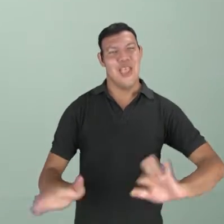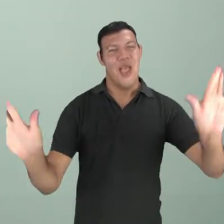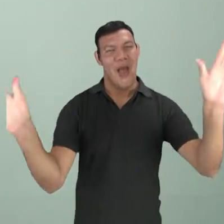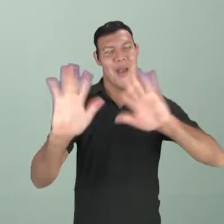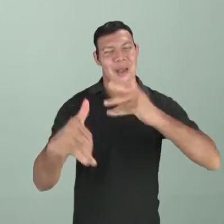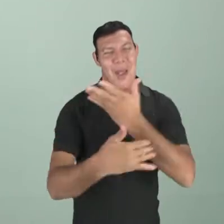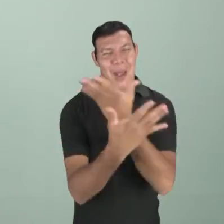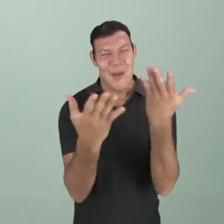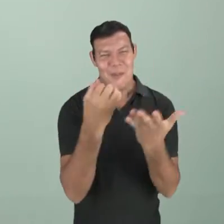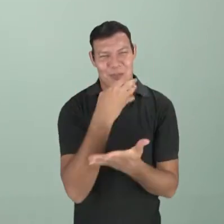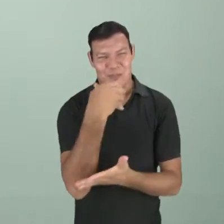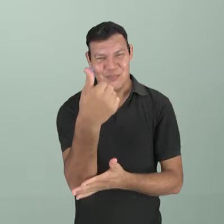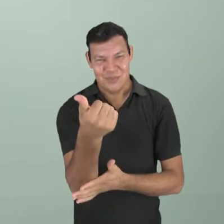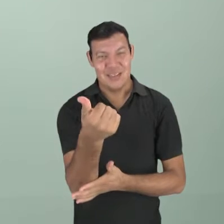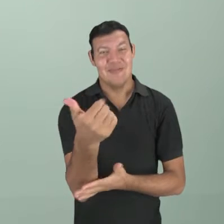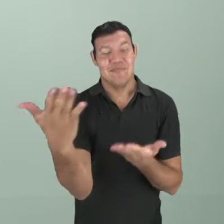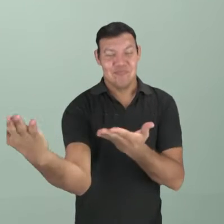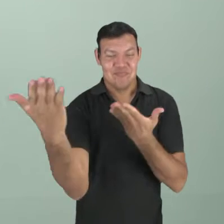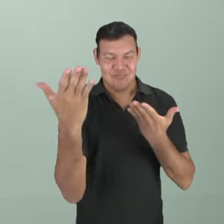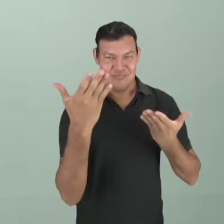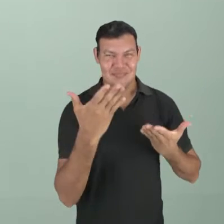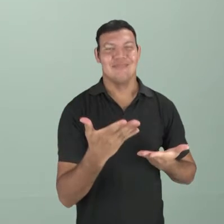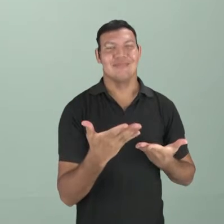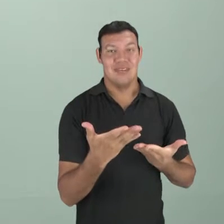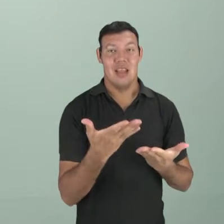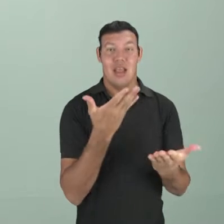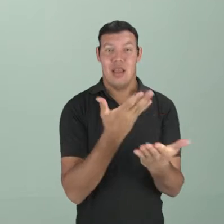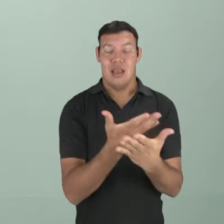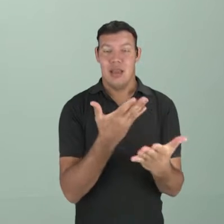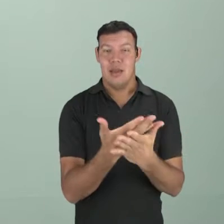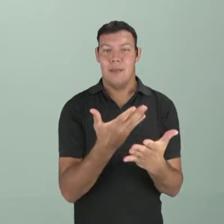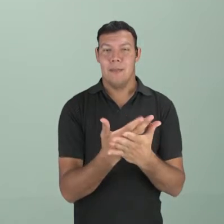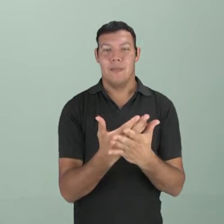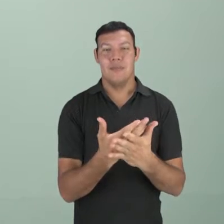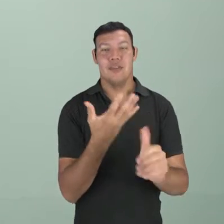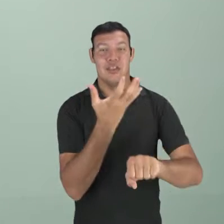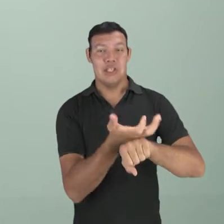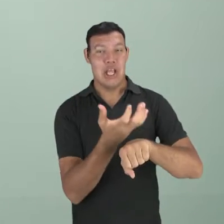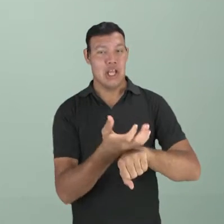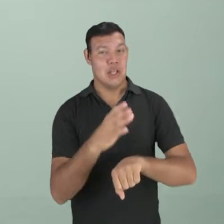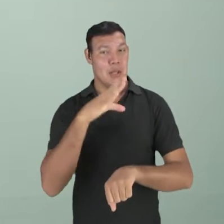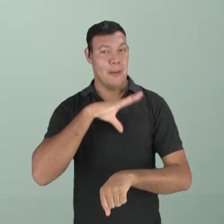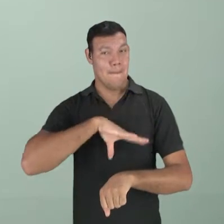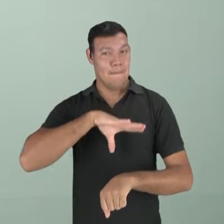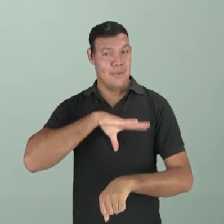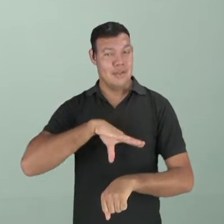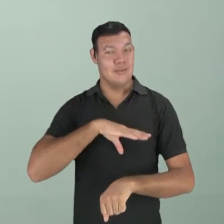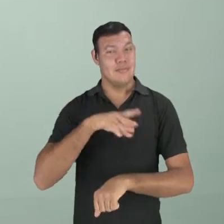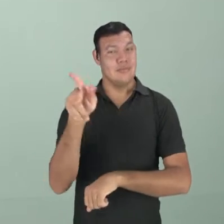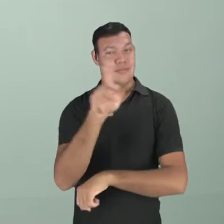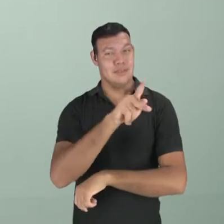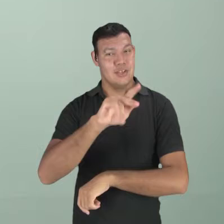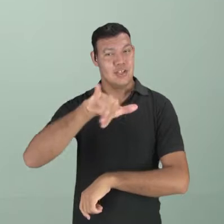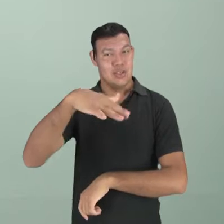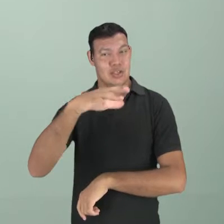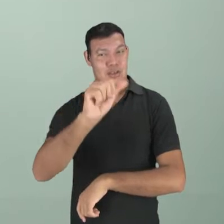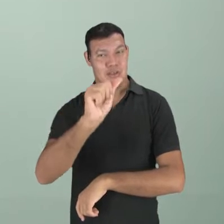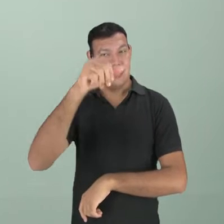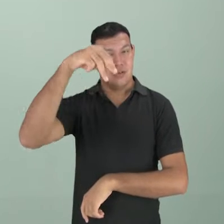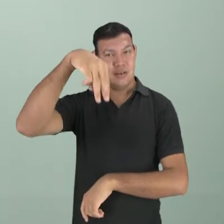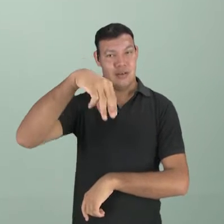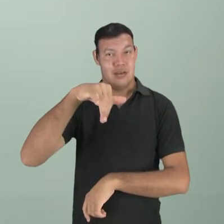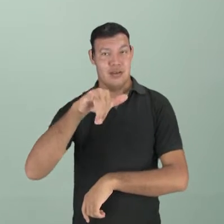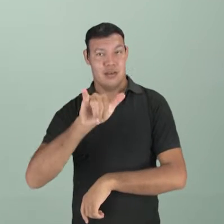Fala galerinha, tudo bem? Sejam todos bem-vindos à aula de língua portuguesa. Eu sou a professora Jamile Fontinelli e nós